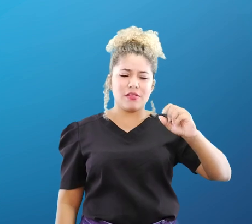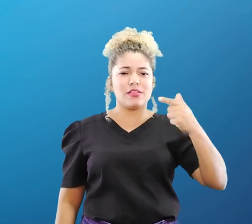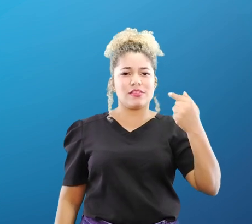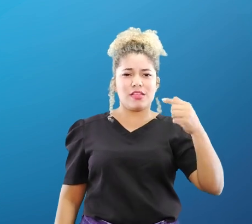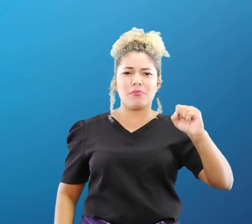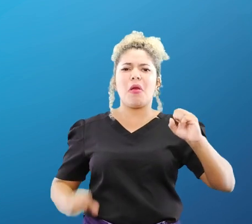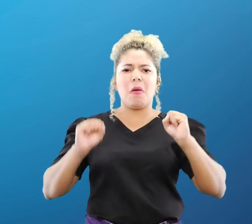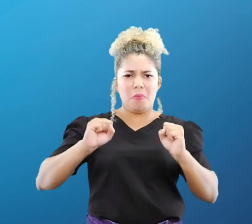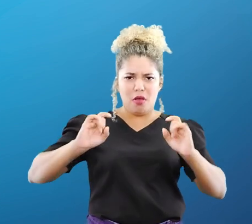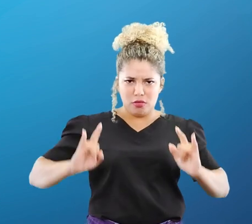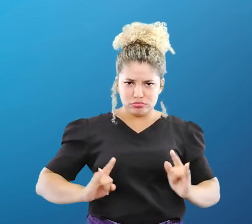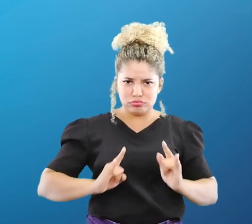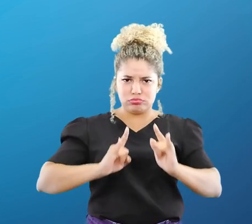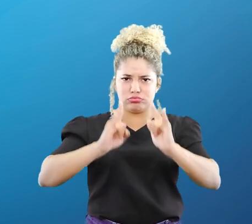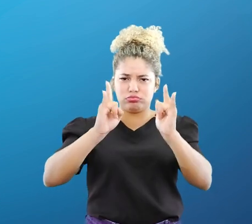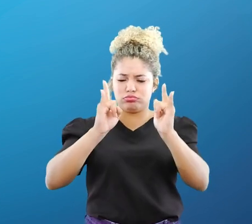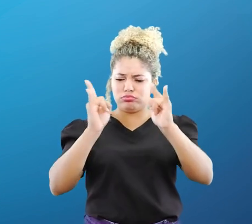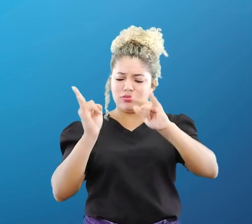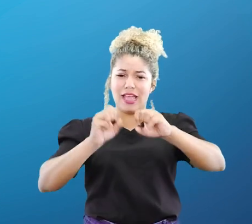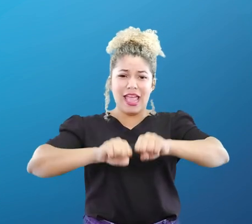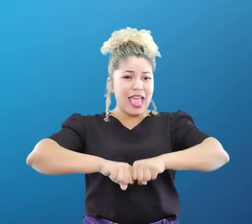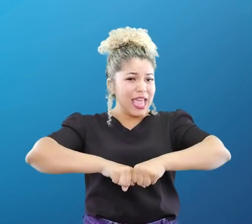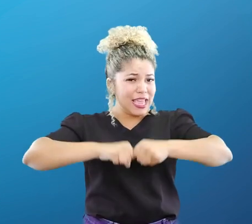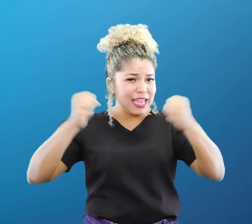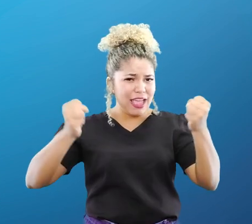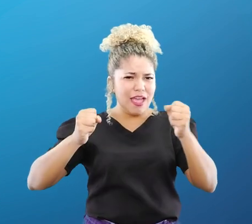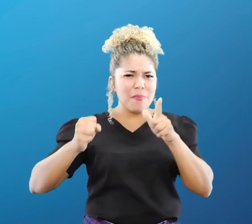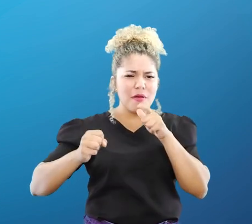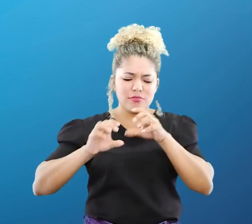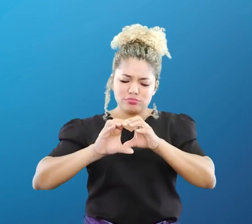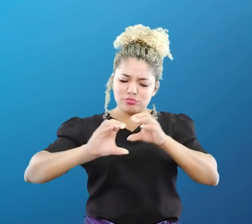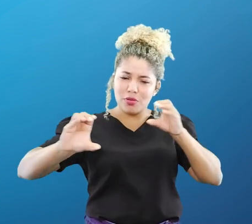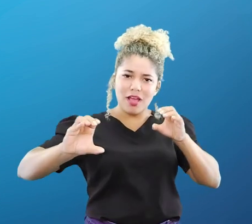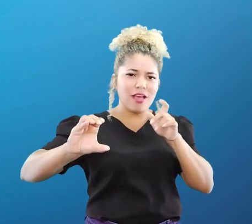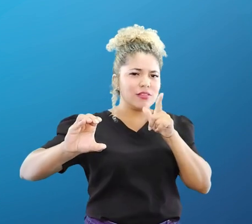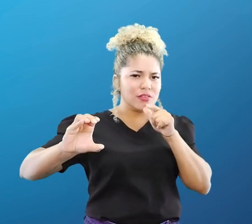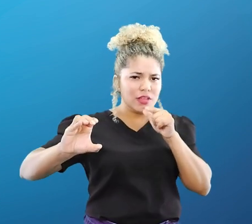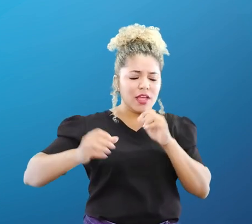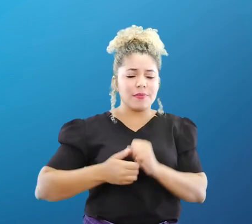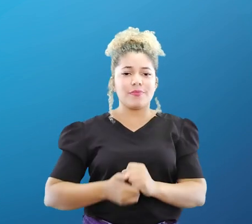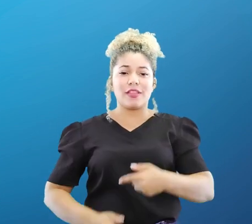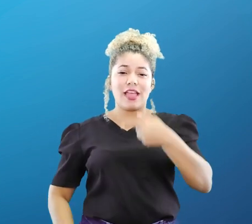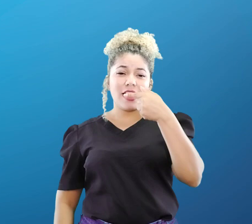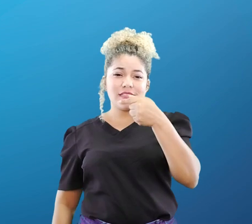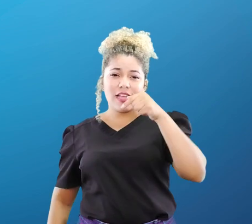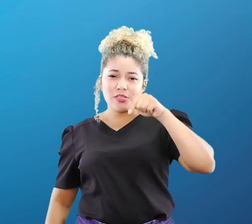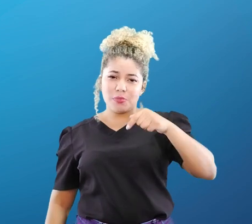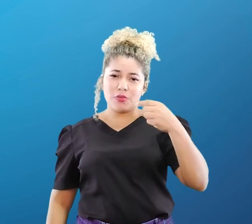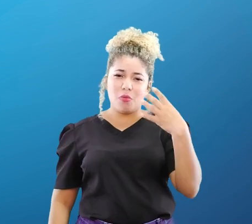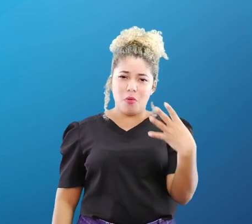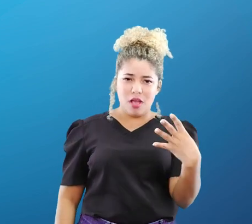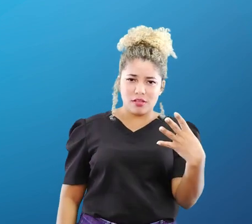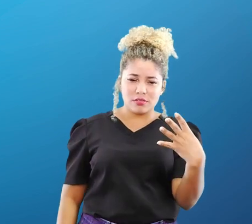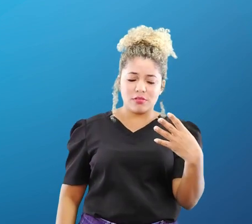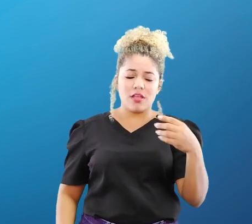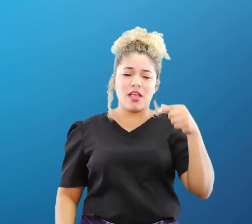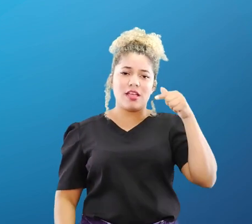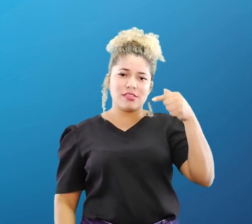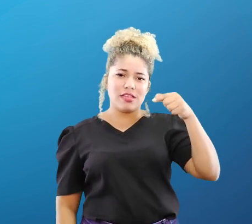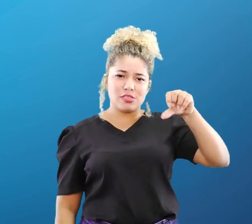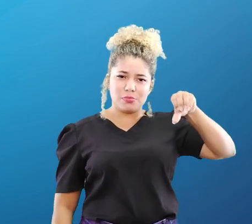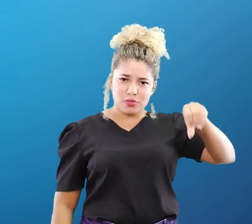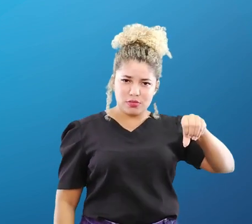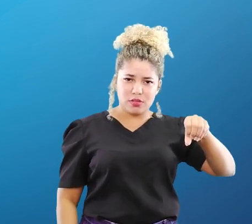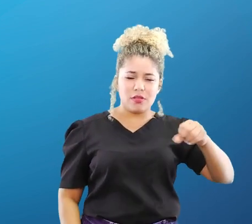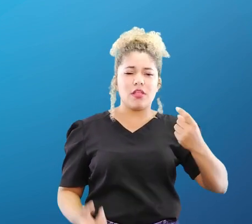graves a edifícios e quebra de encanamentos subterrâneos. 7.4 a 7.9, graves danos